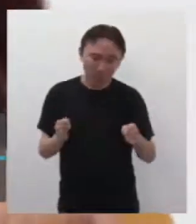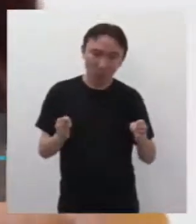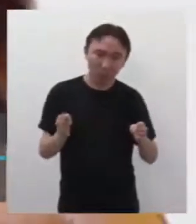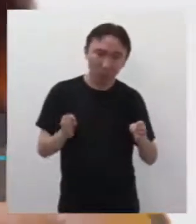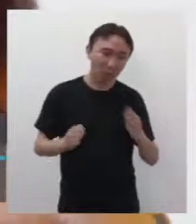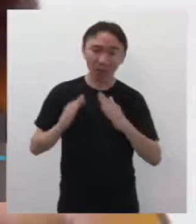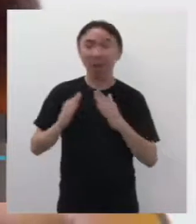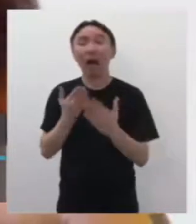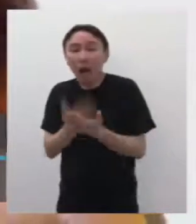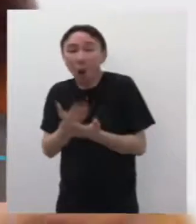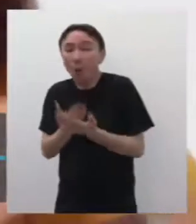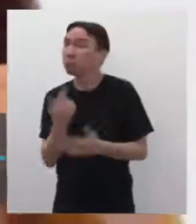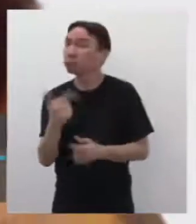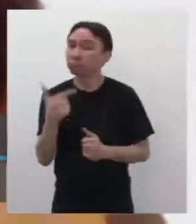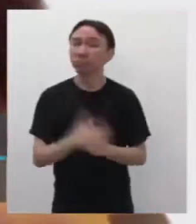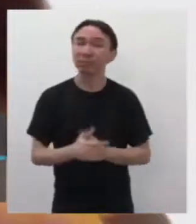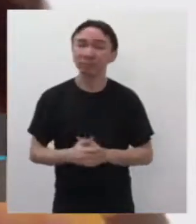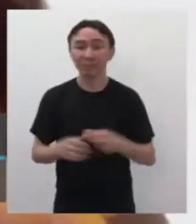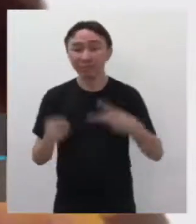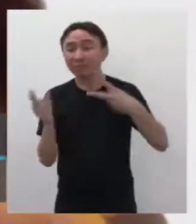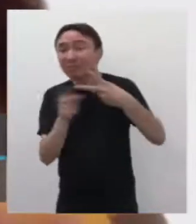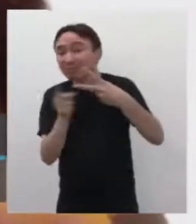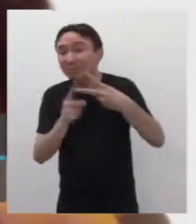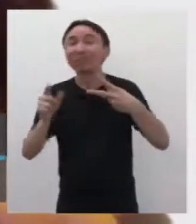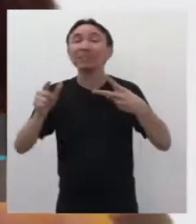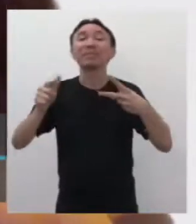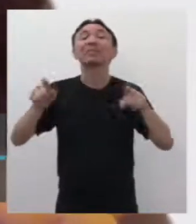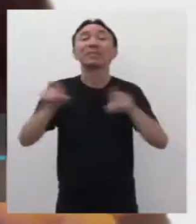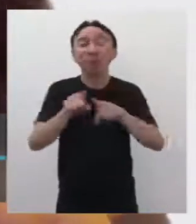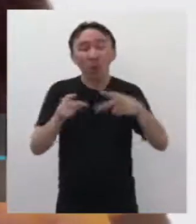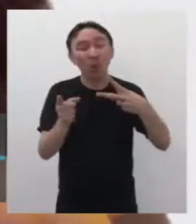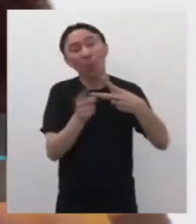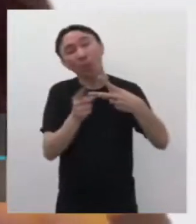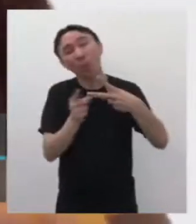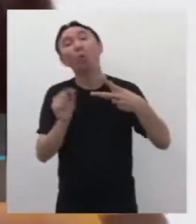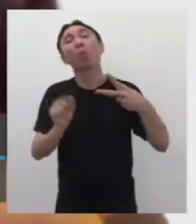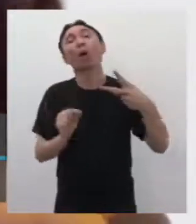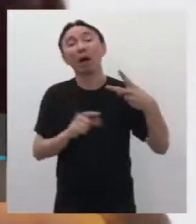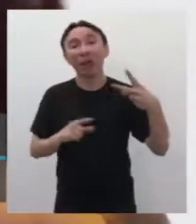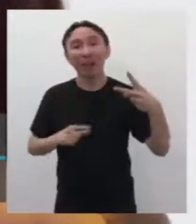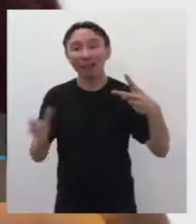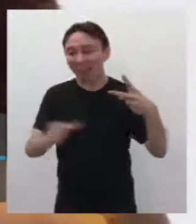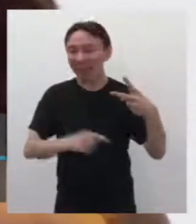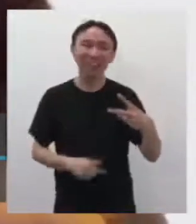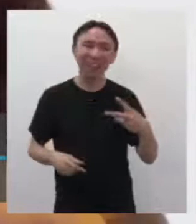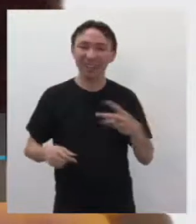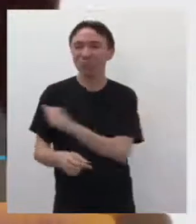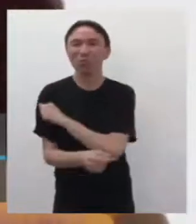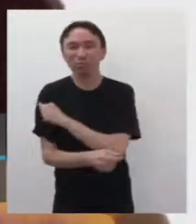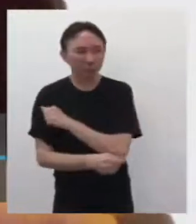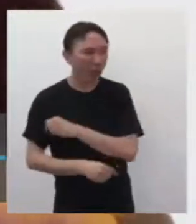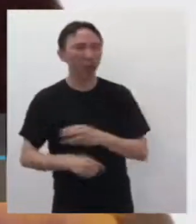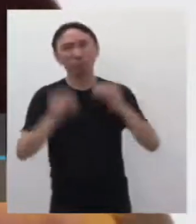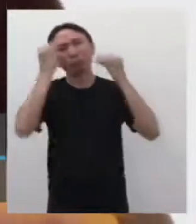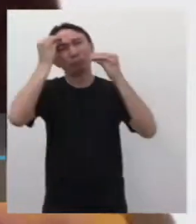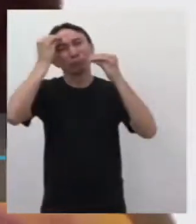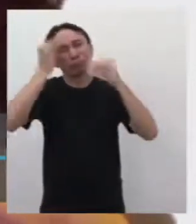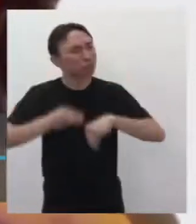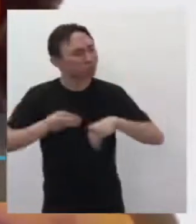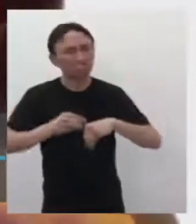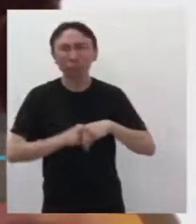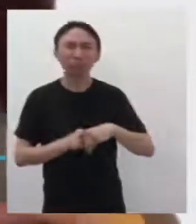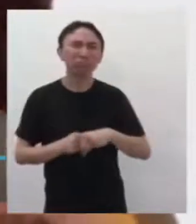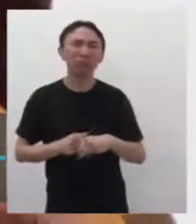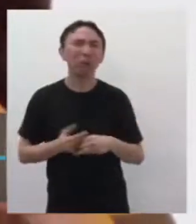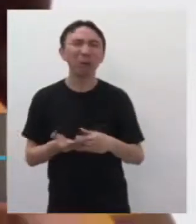a evasão escolar, a necessidade de atenção com a evasão escolar. Eu imagino que vocês, professores, todos estão preocupados com aquele seu aluno que